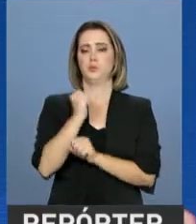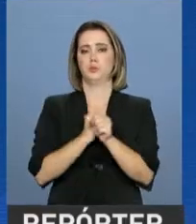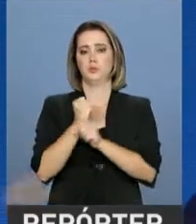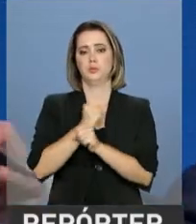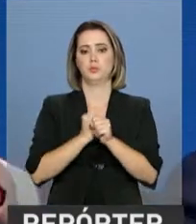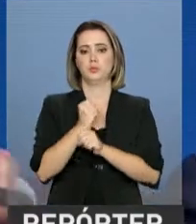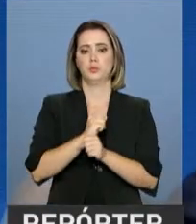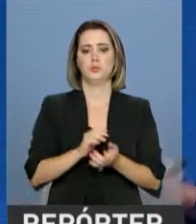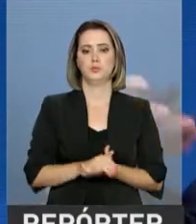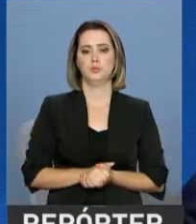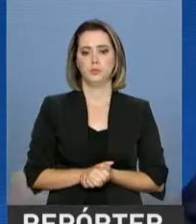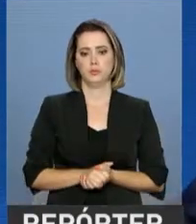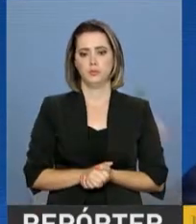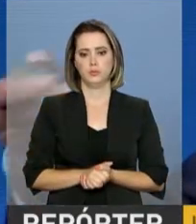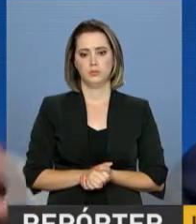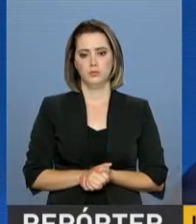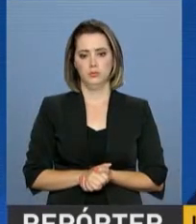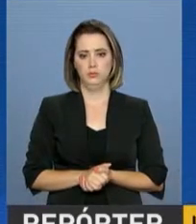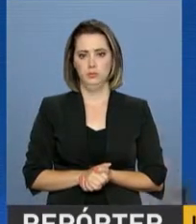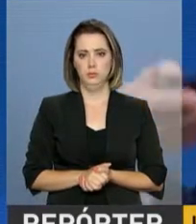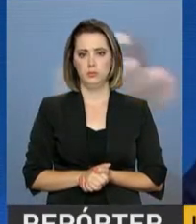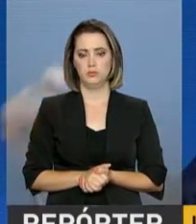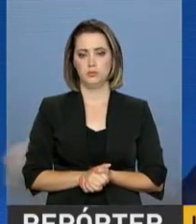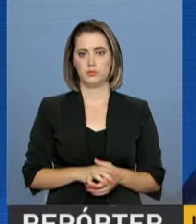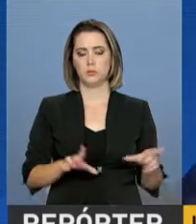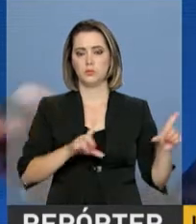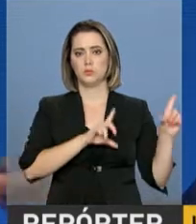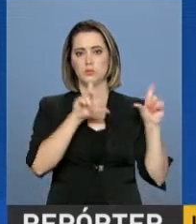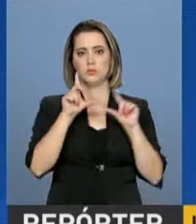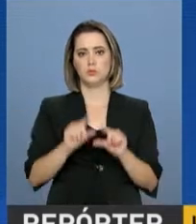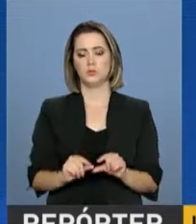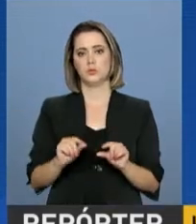inflação ea reação adequada